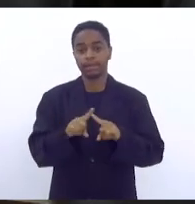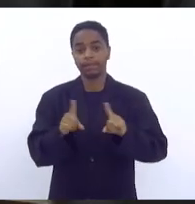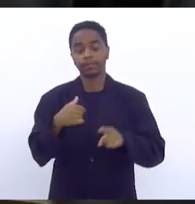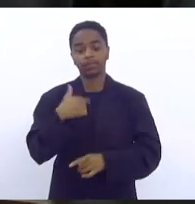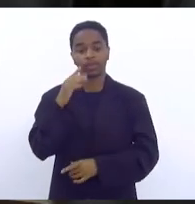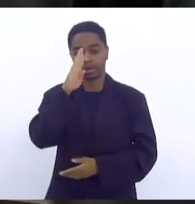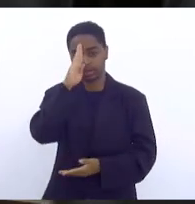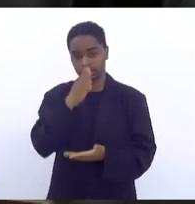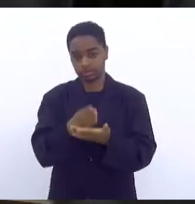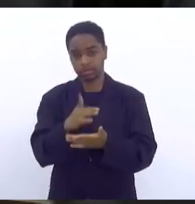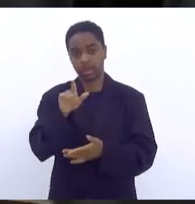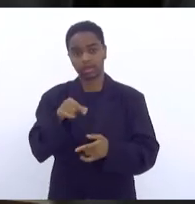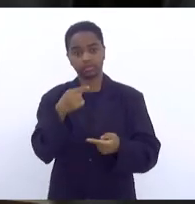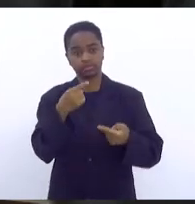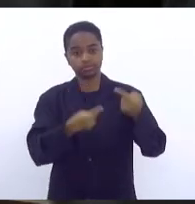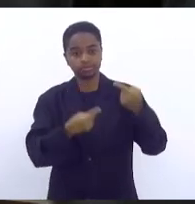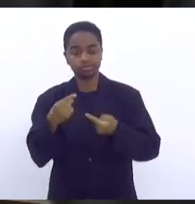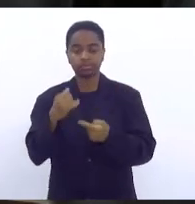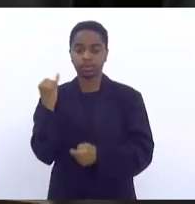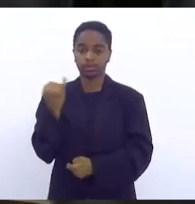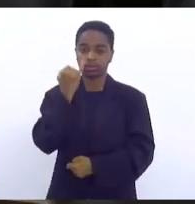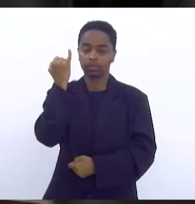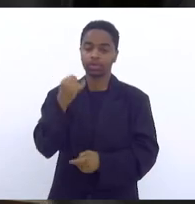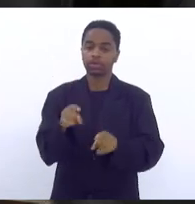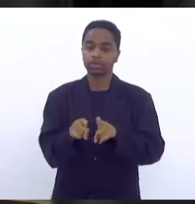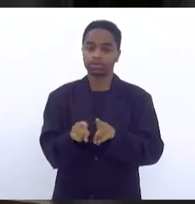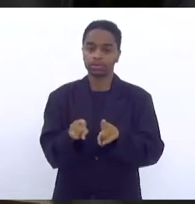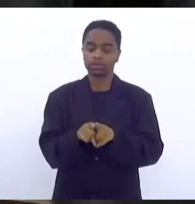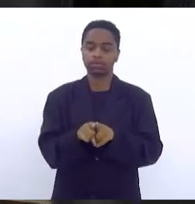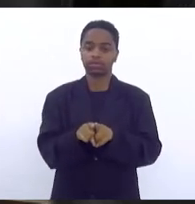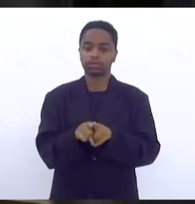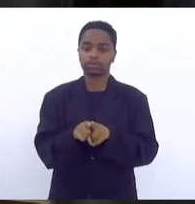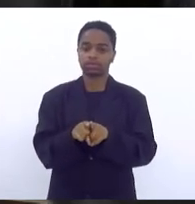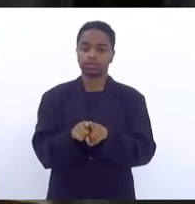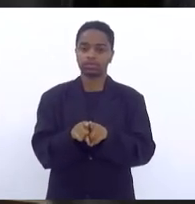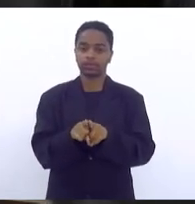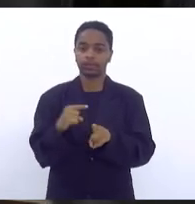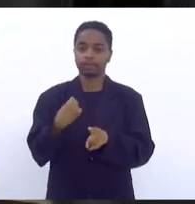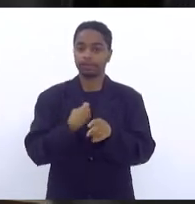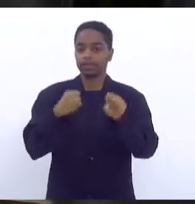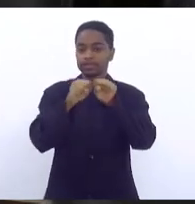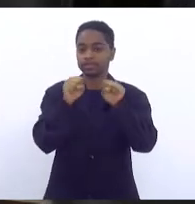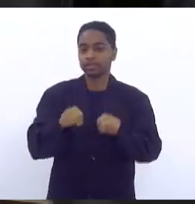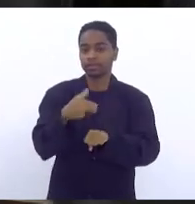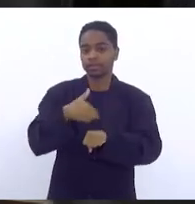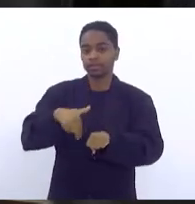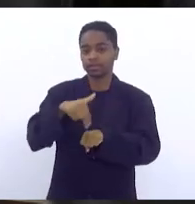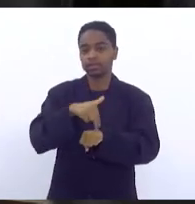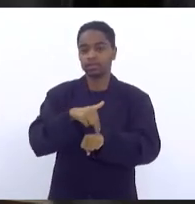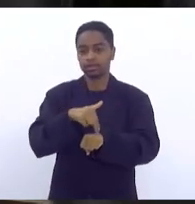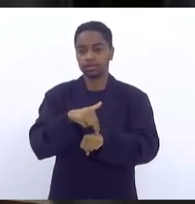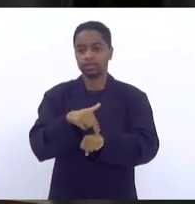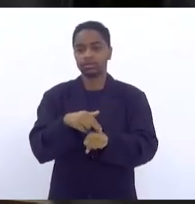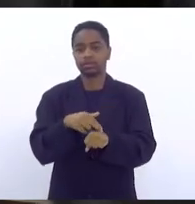discussão válida até em termos aí do do do nosso sistema Nacional do do SN do sinisa que virá